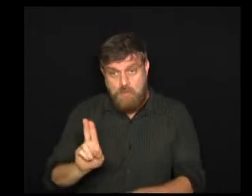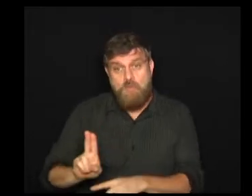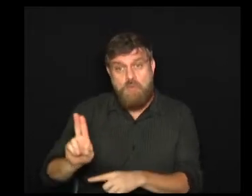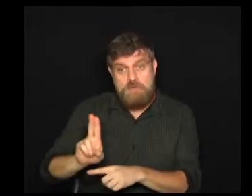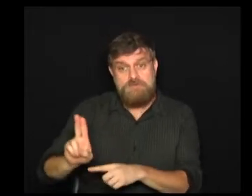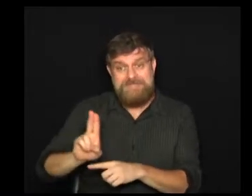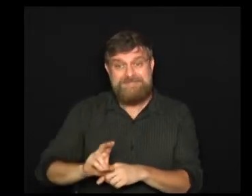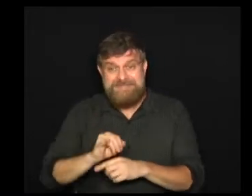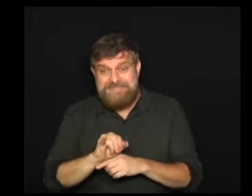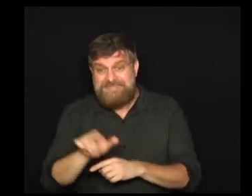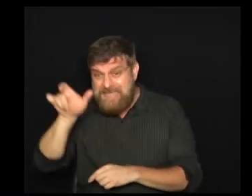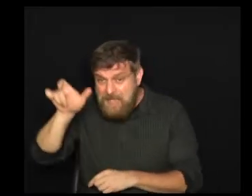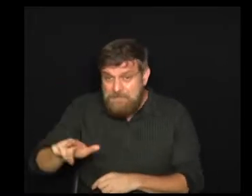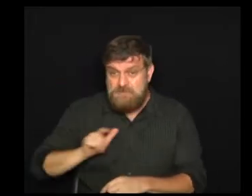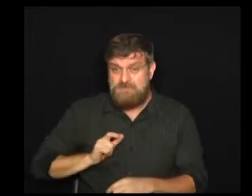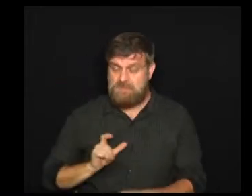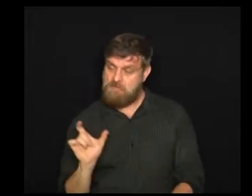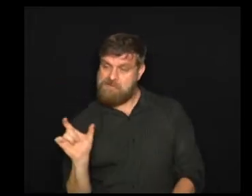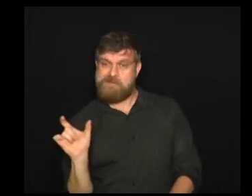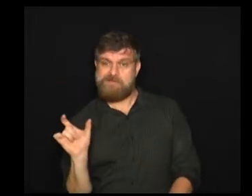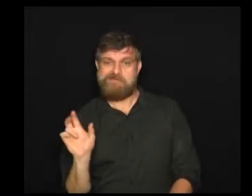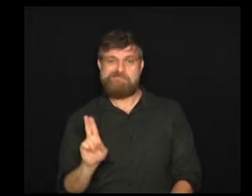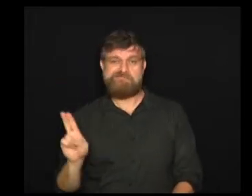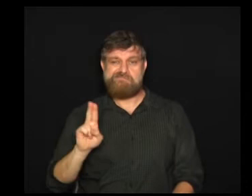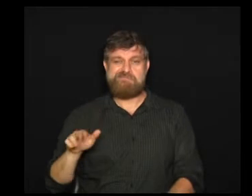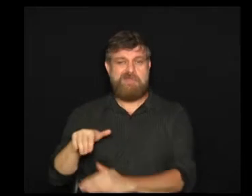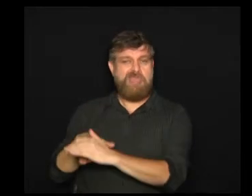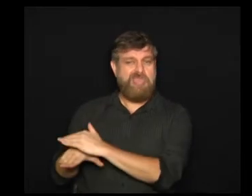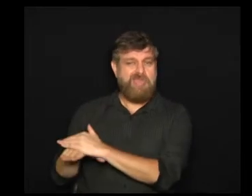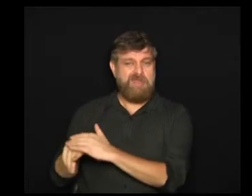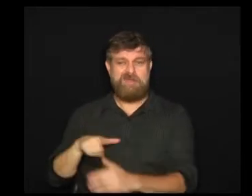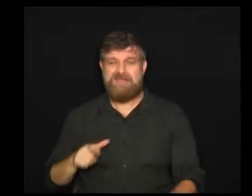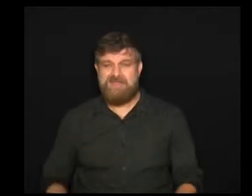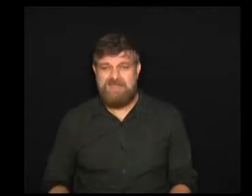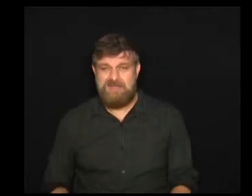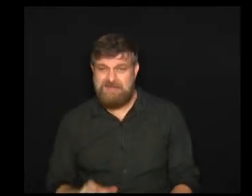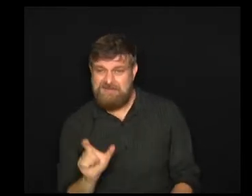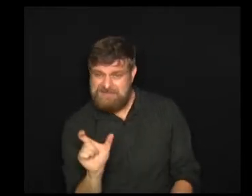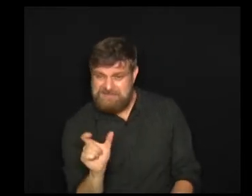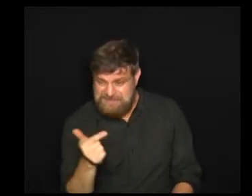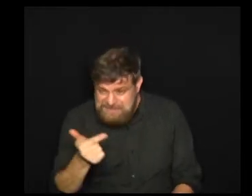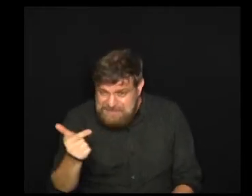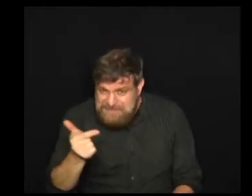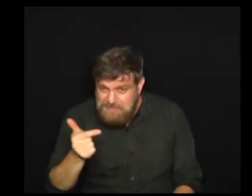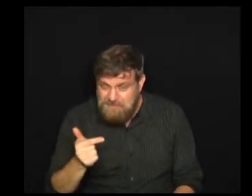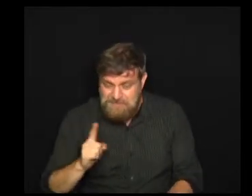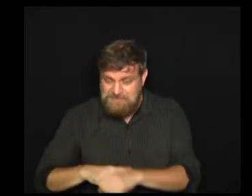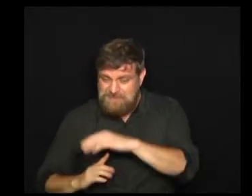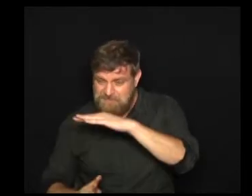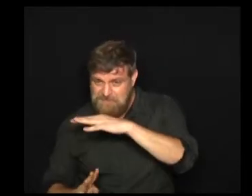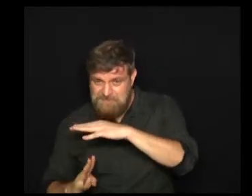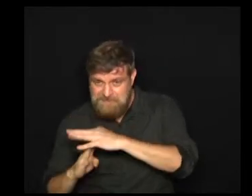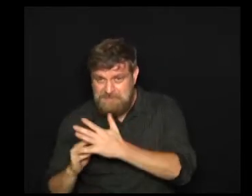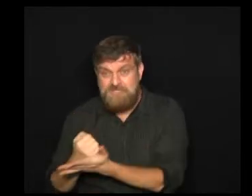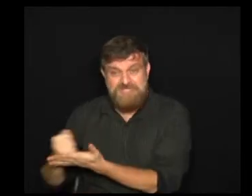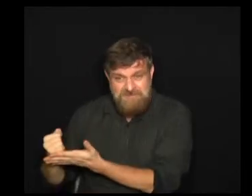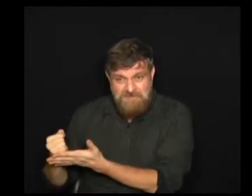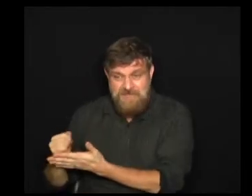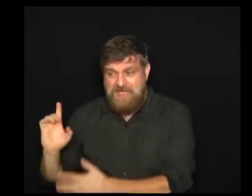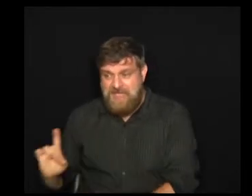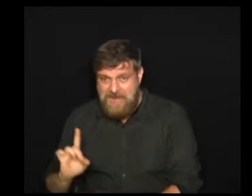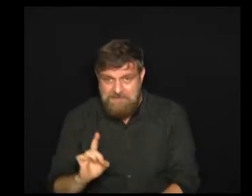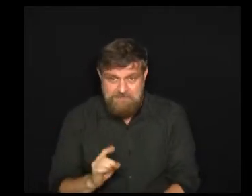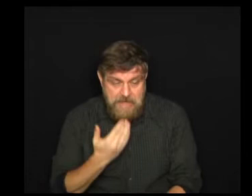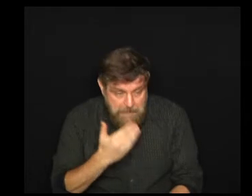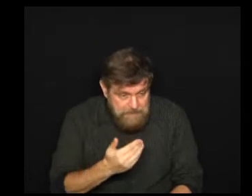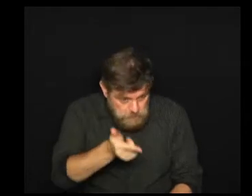se a pessoa tem um cartão que ela não usa, quando renova, ela não vai renovar, não vai, quando vence, perdão, né, ela não vai renovar se ela